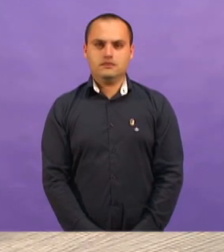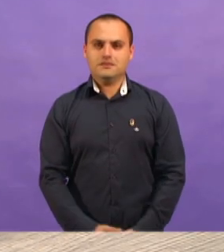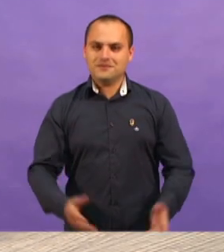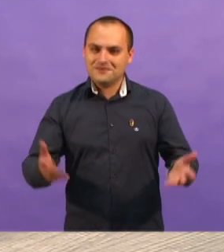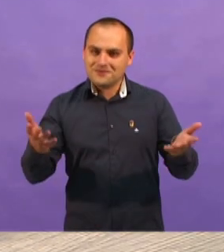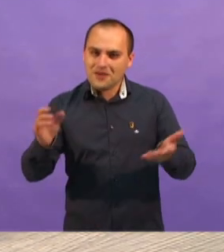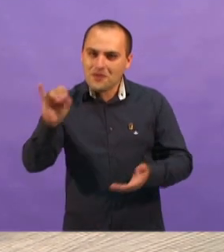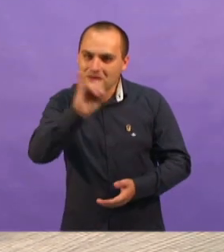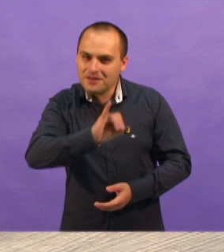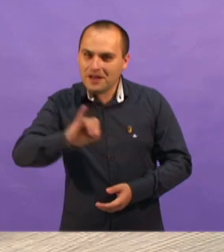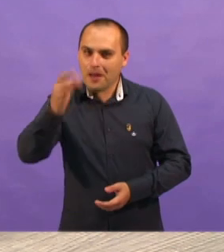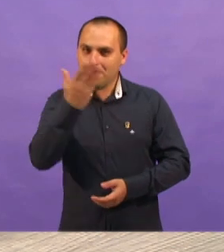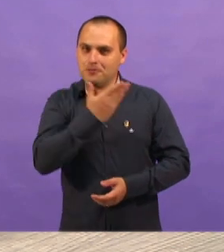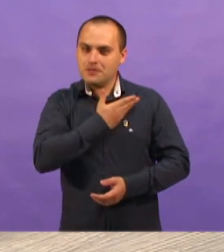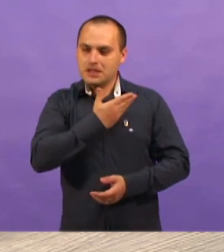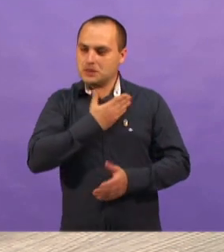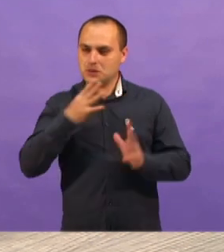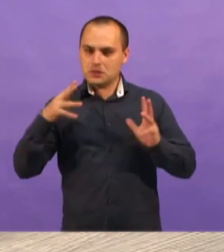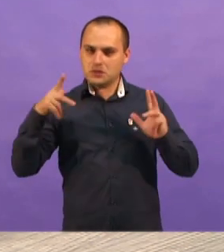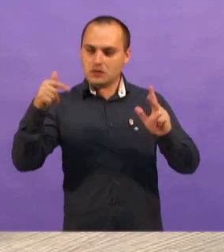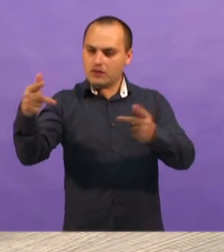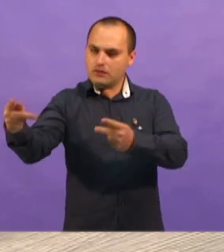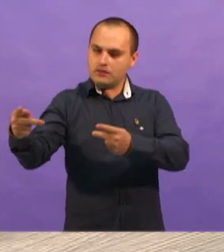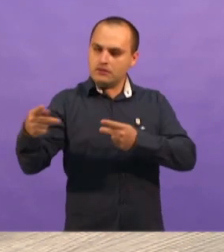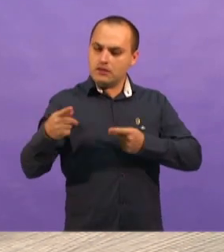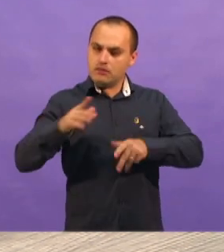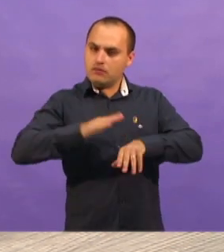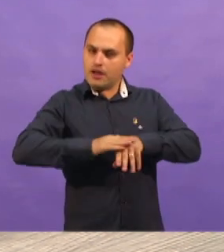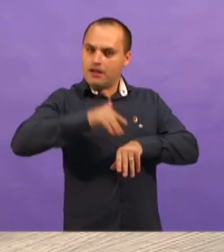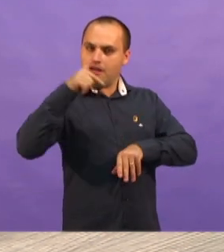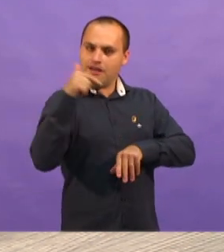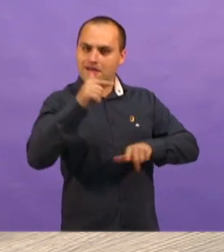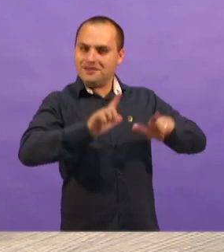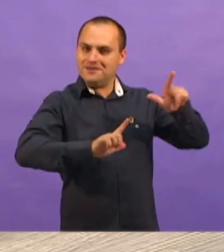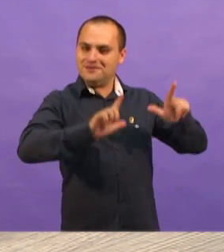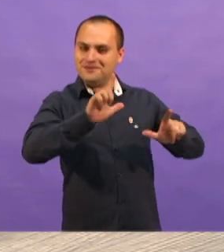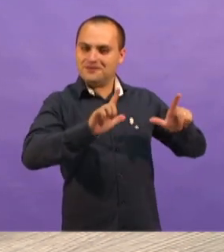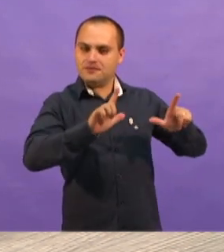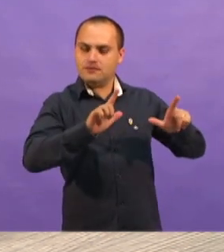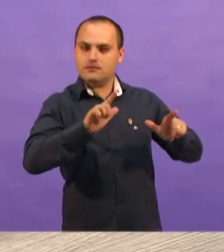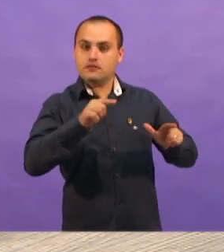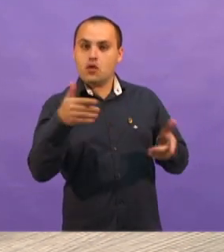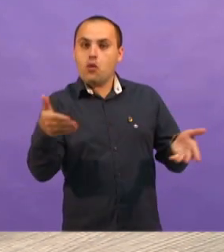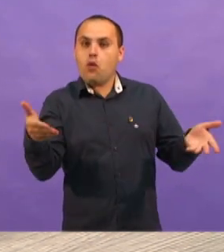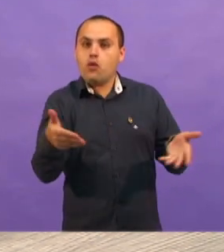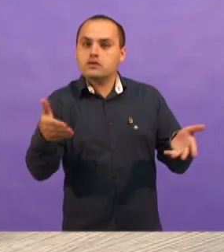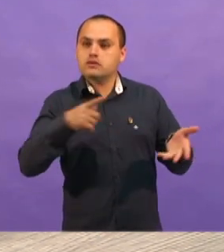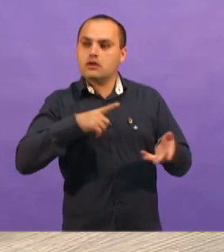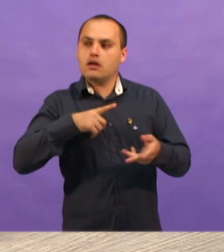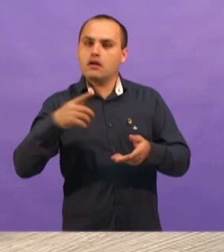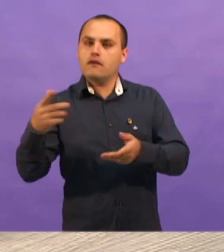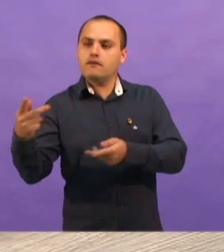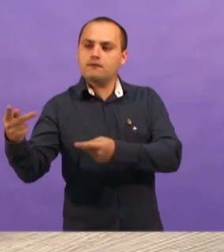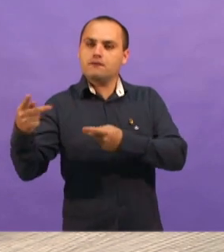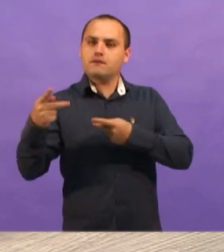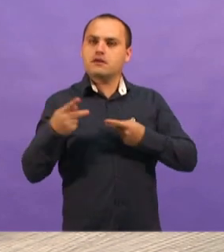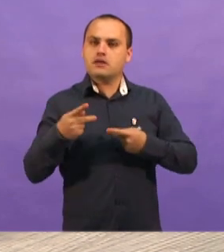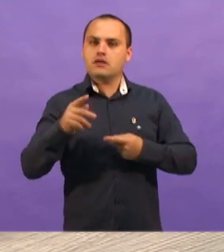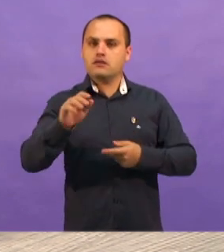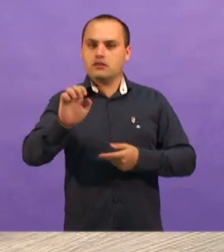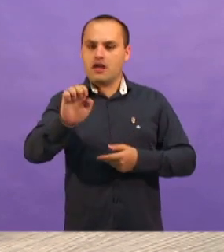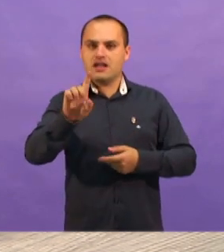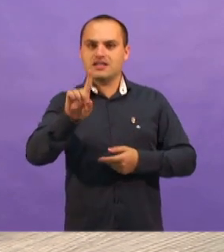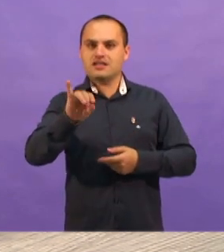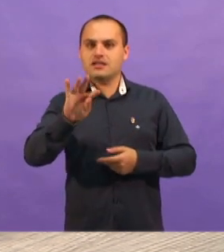Olá, amigos. Sejam bem-vindos a mais um Câmara Aberta. No programa de hoje, nós recebemos o editor responsável pelo Anuário